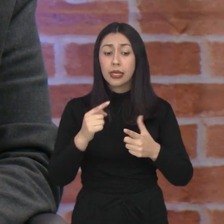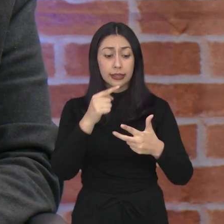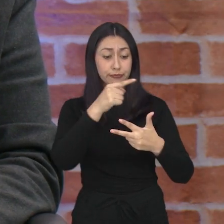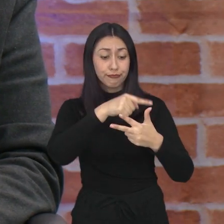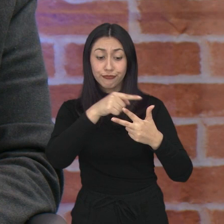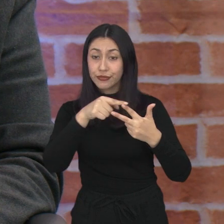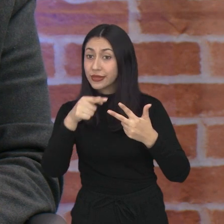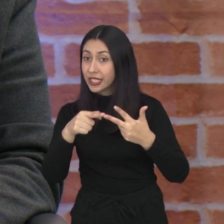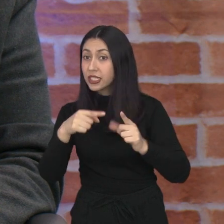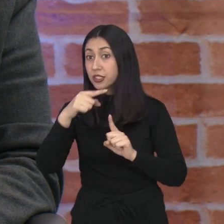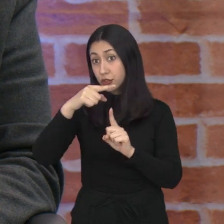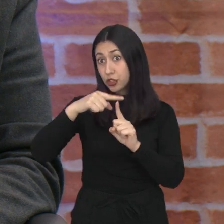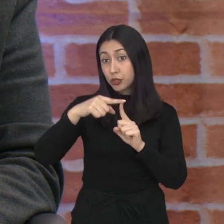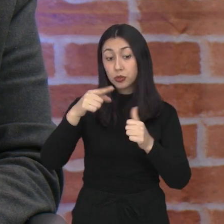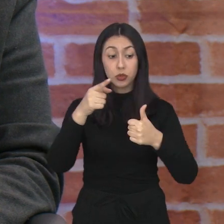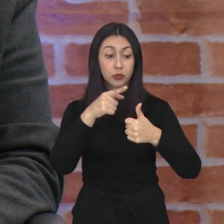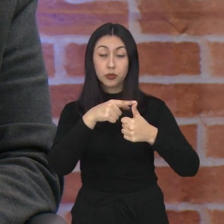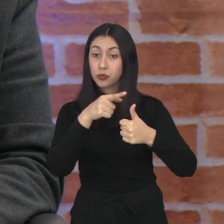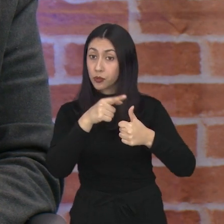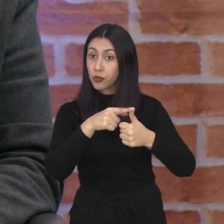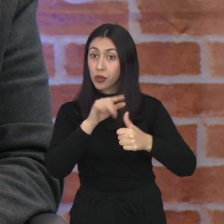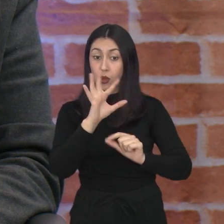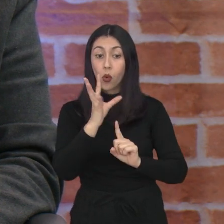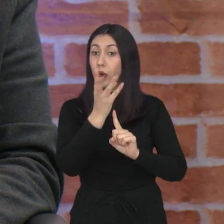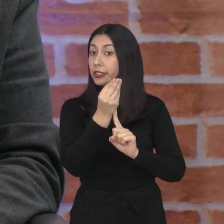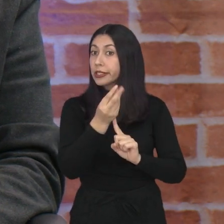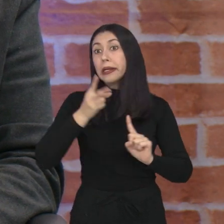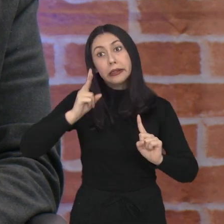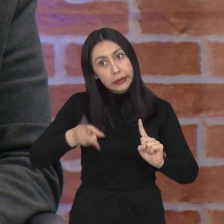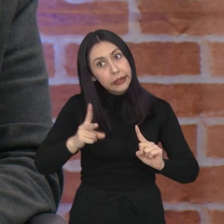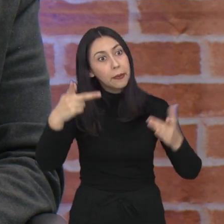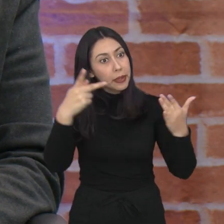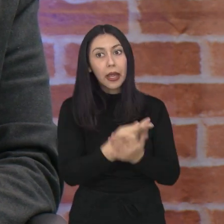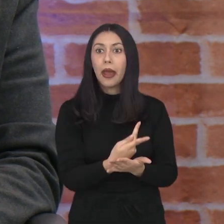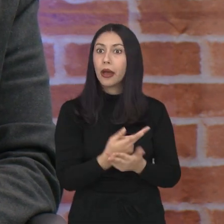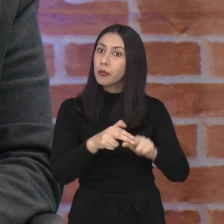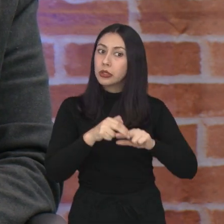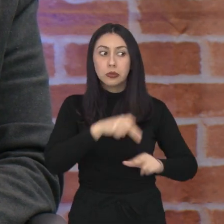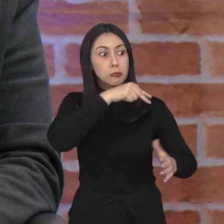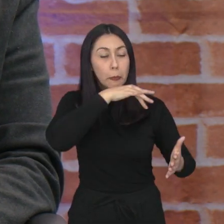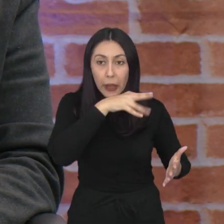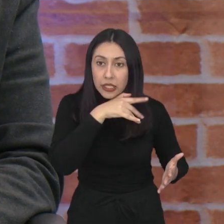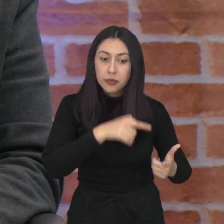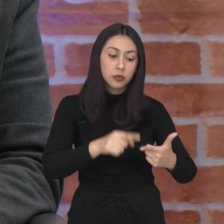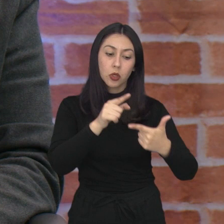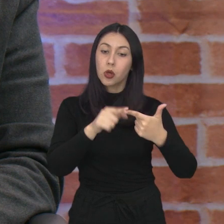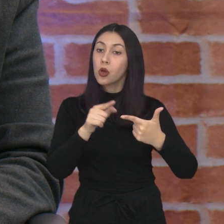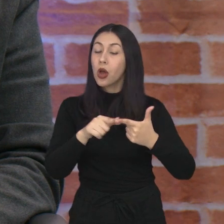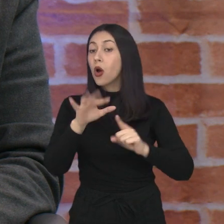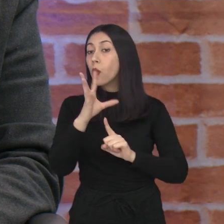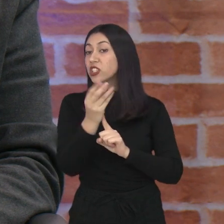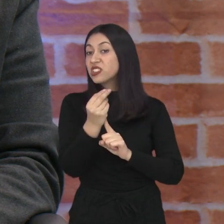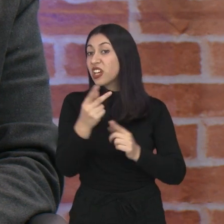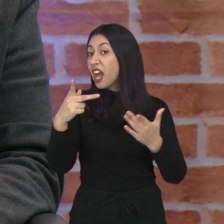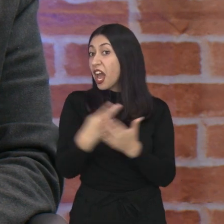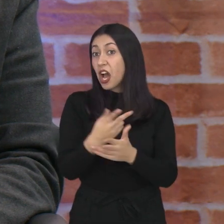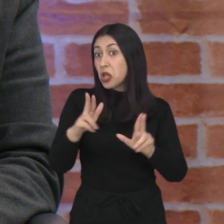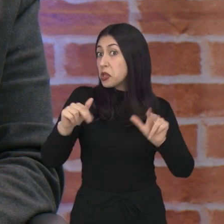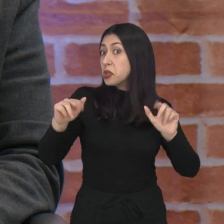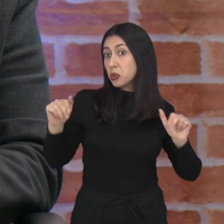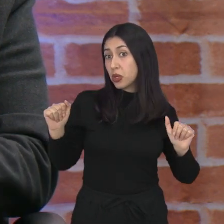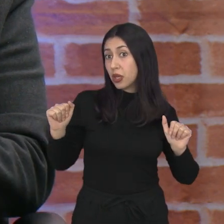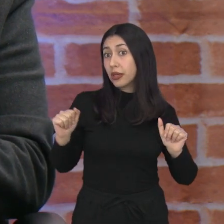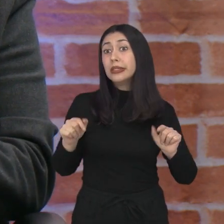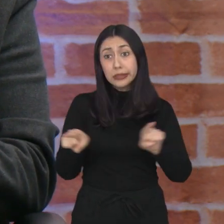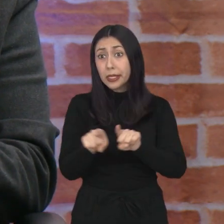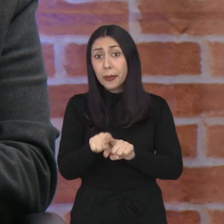tem 3 tipos de artista. Tem o artista que erra sempre, então ele é péssimo, porque ele erra sempre. Tem o artista que não erra nunca, então ele é